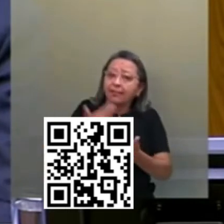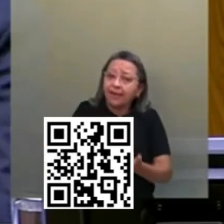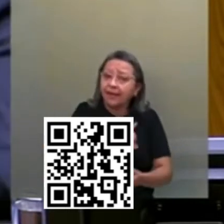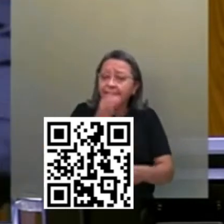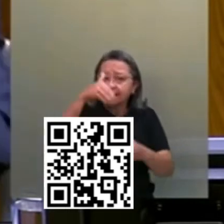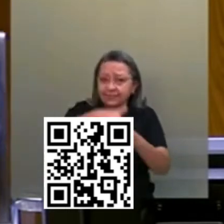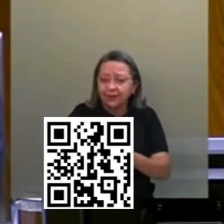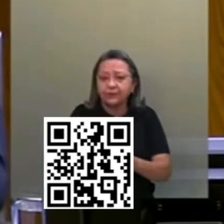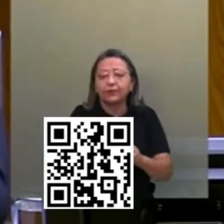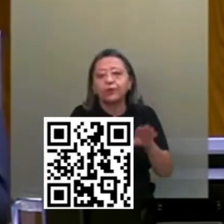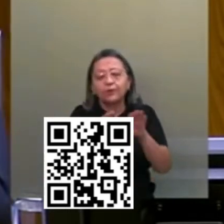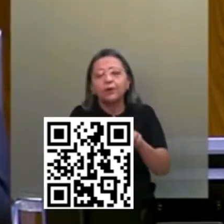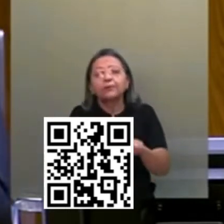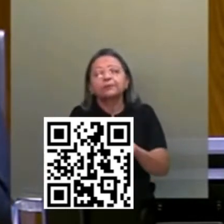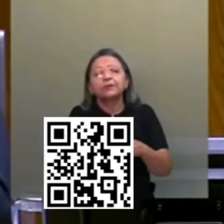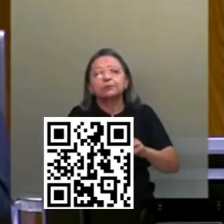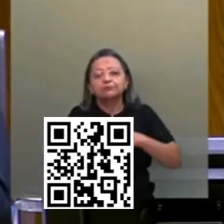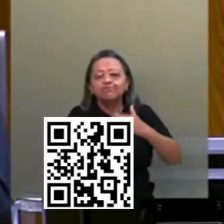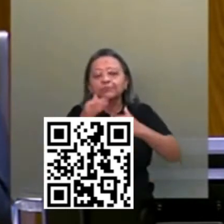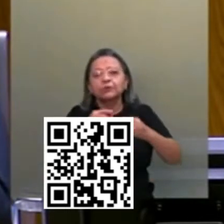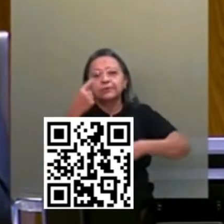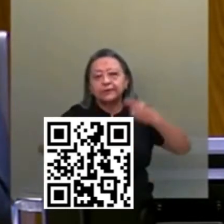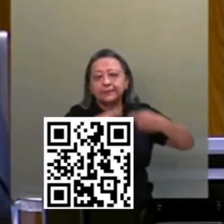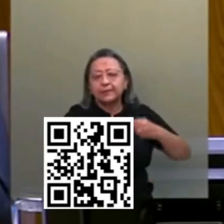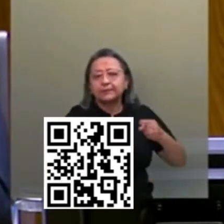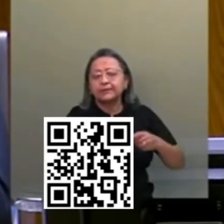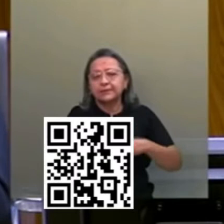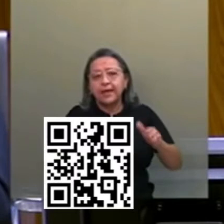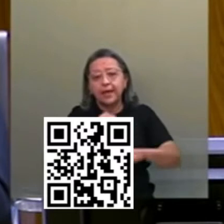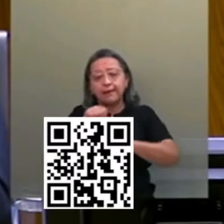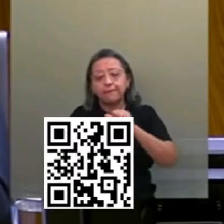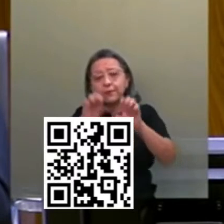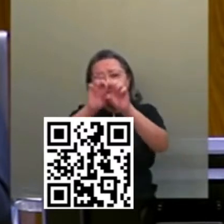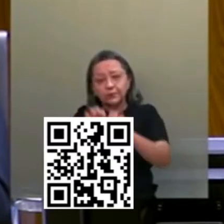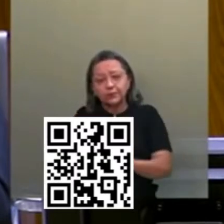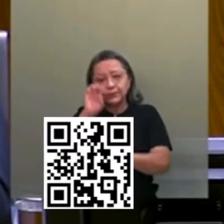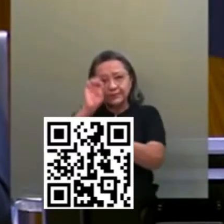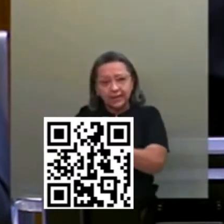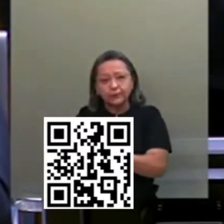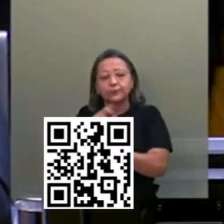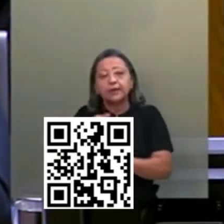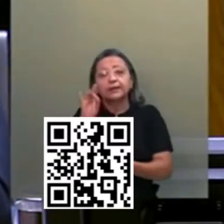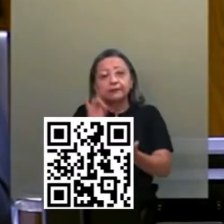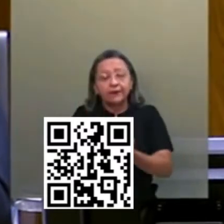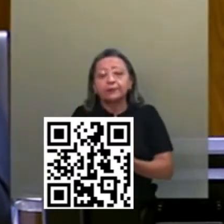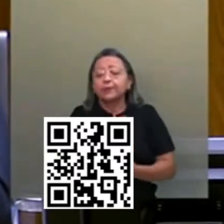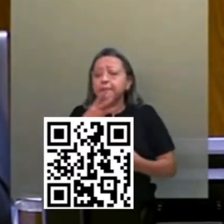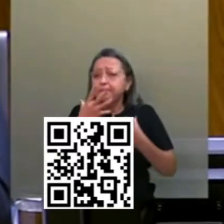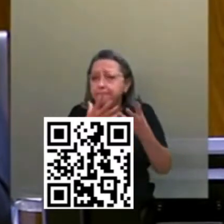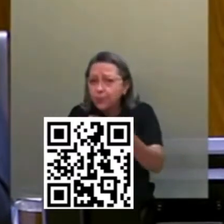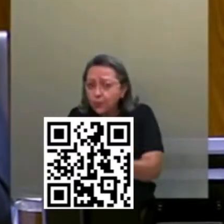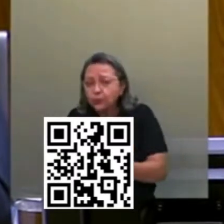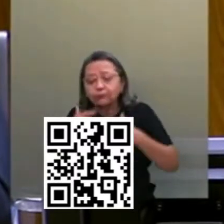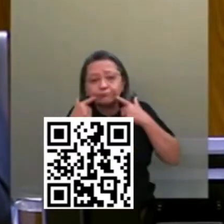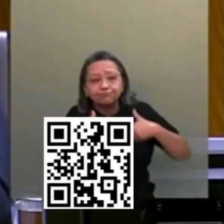Indo além, precisamos avançar no debate das grandes reformas estruturantes do Estado. De fato, há muito